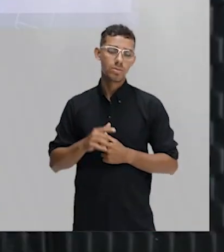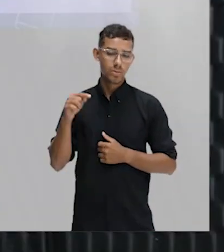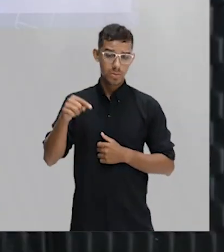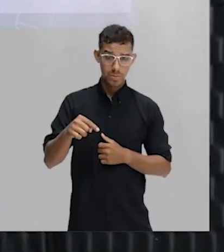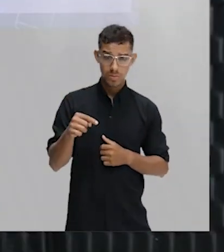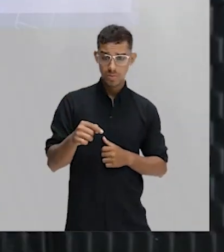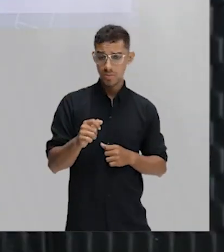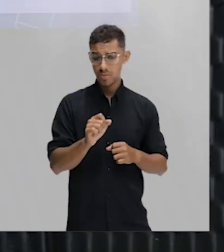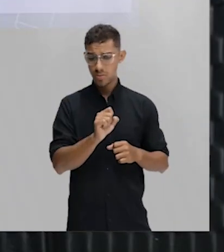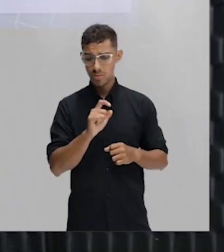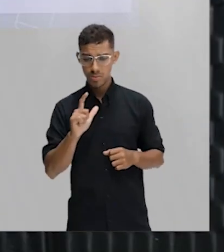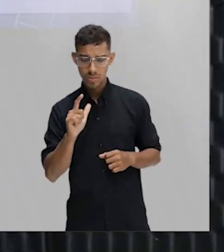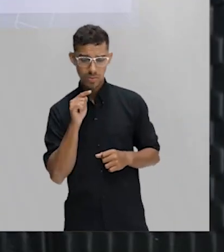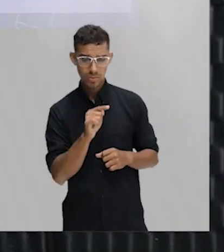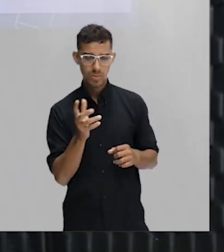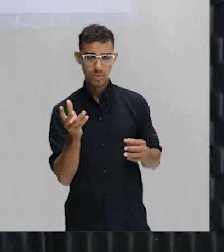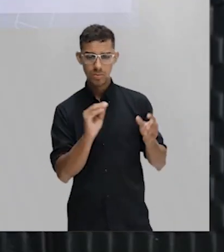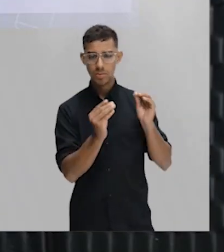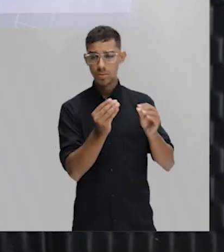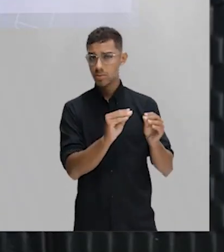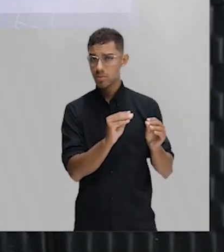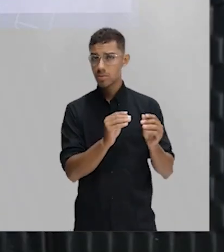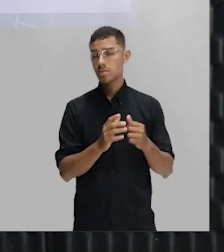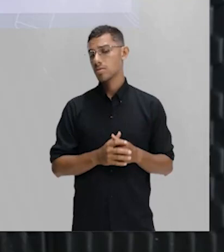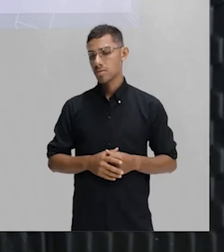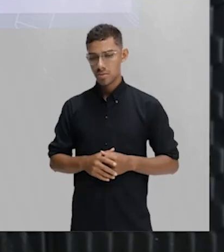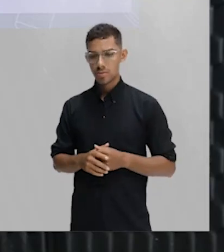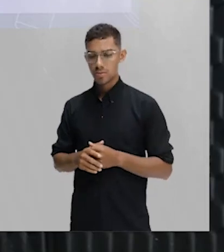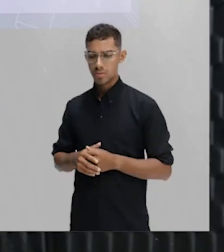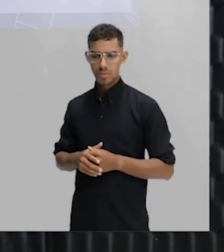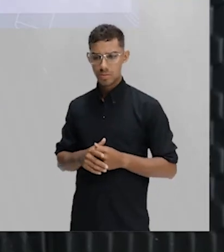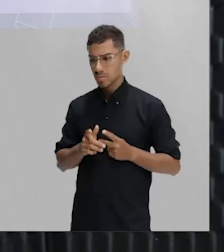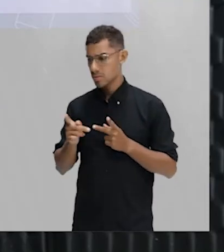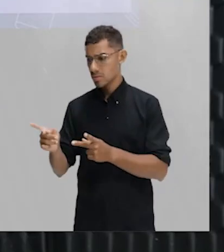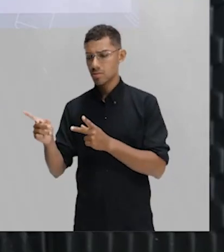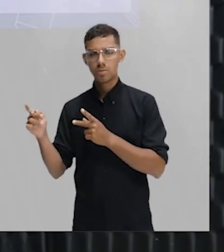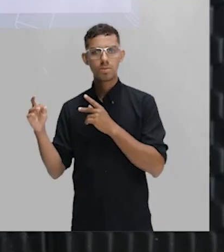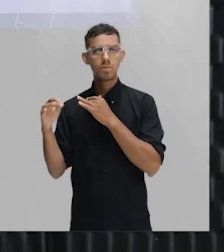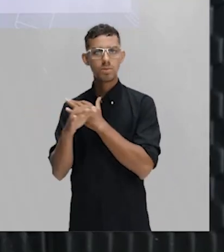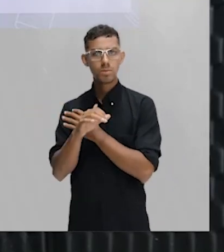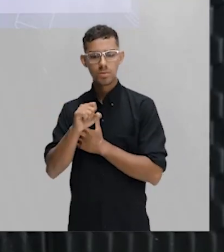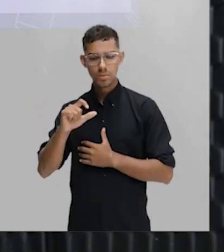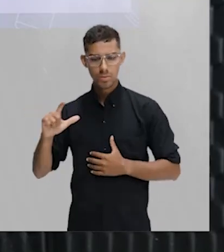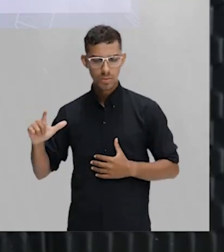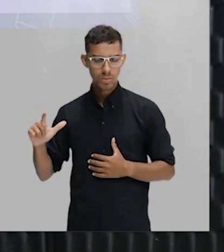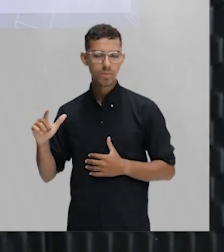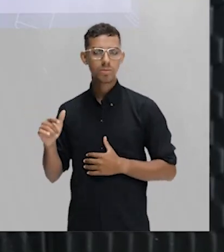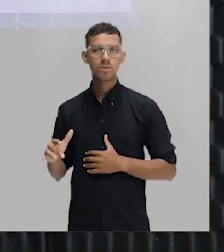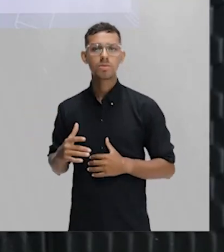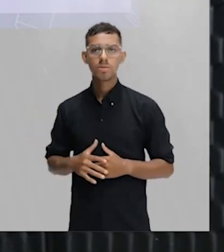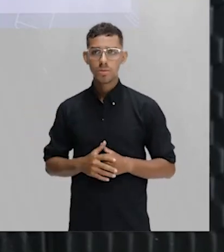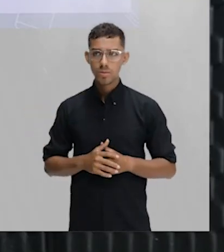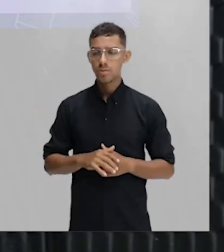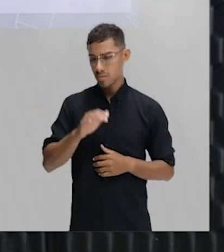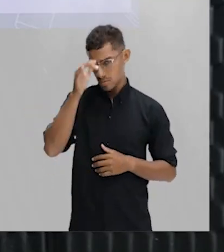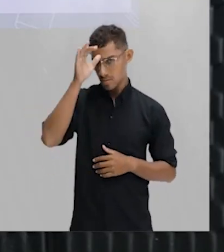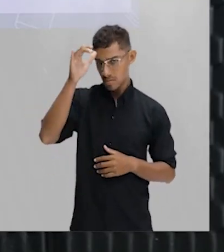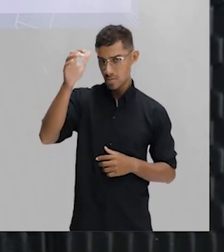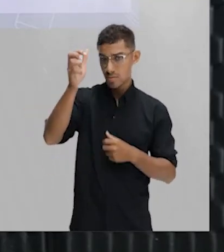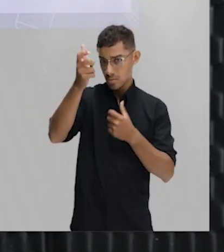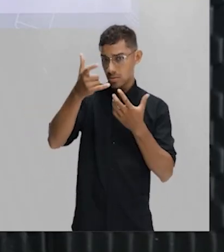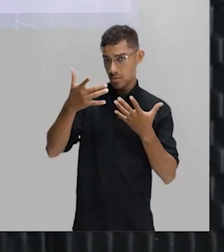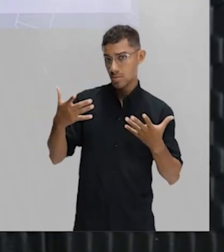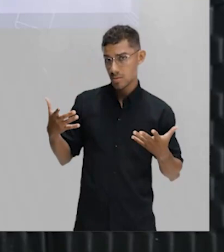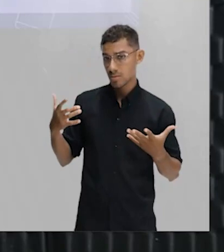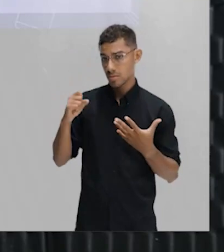colocar. Gente, quando você vai a uma cidade, você experimente a cidade, e a cidade respira a cultura. Eu vou falar de São Luís